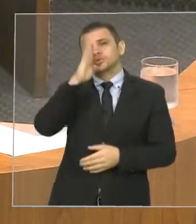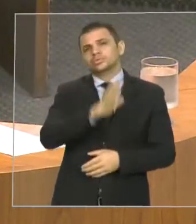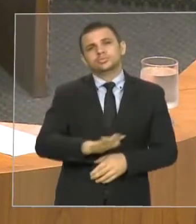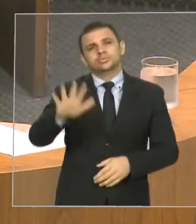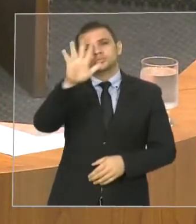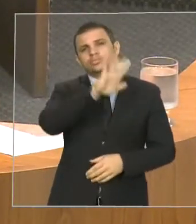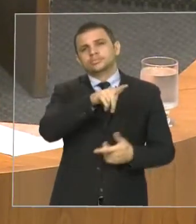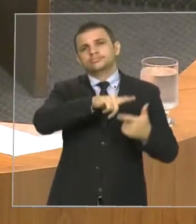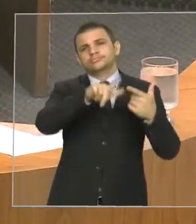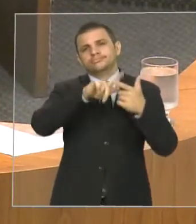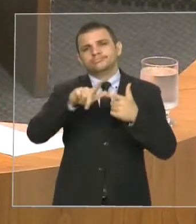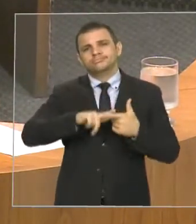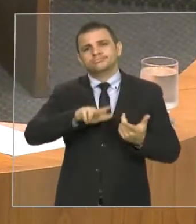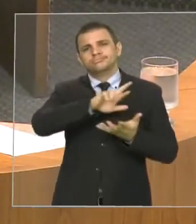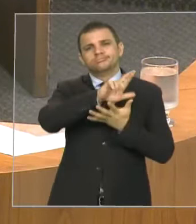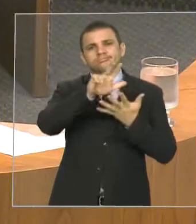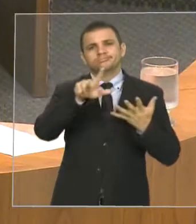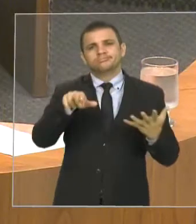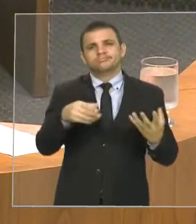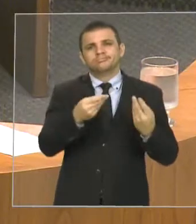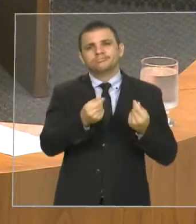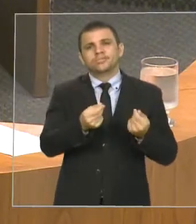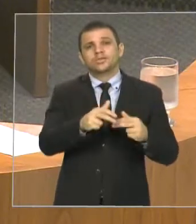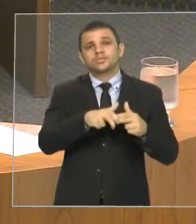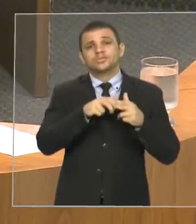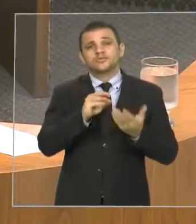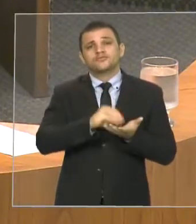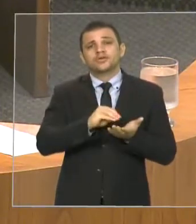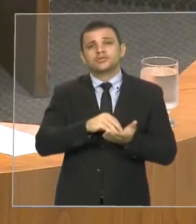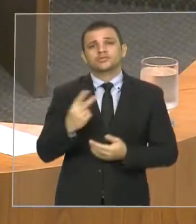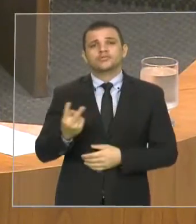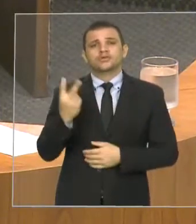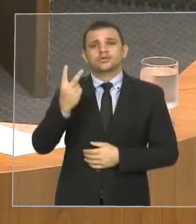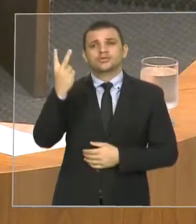carcomida pela falta de valores,